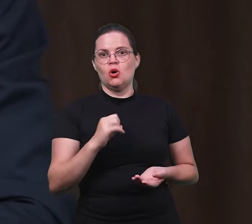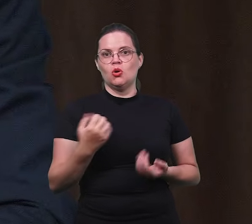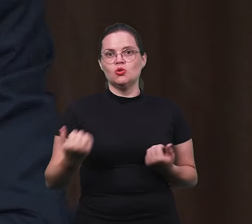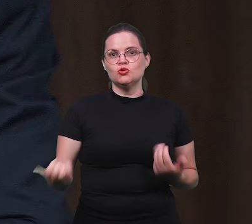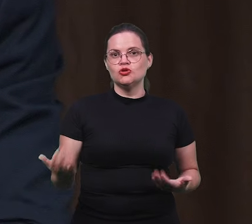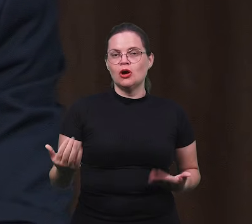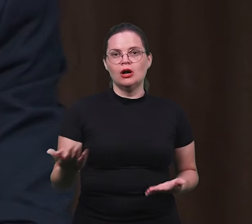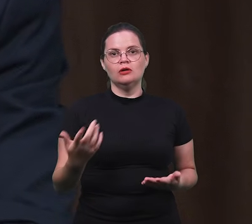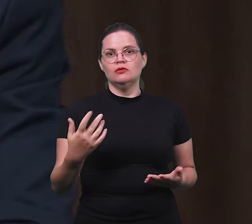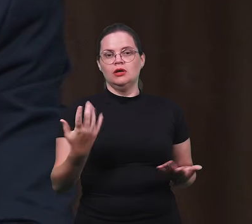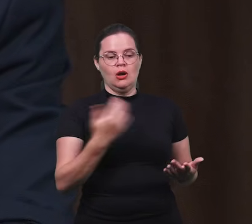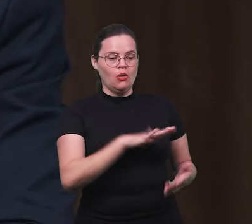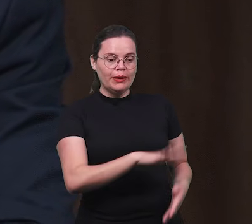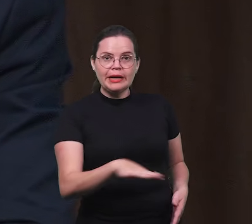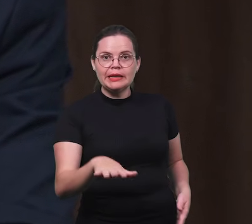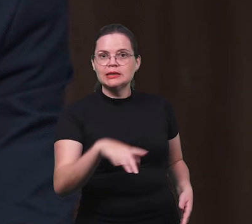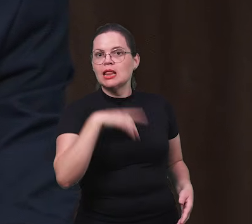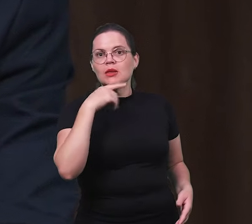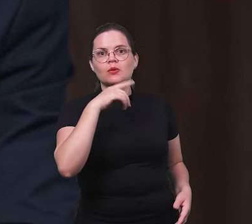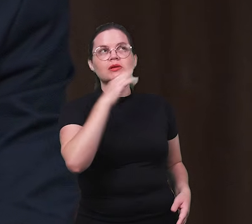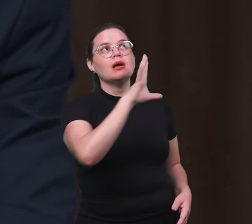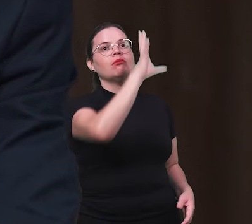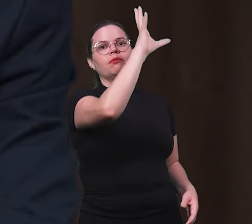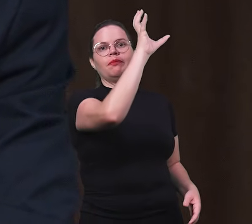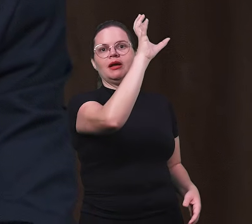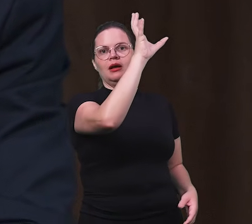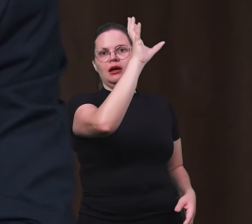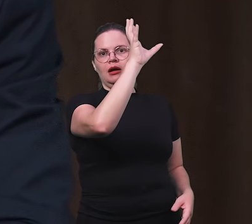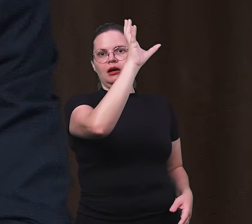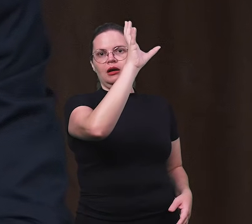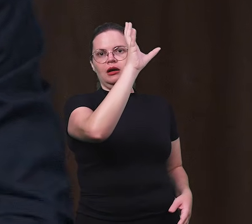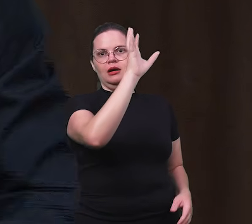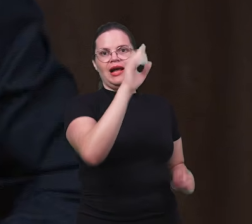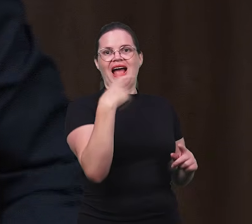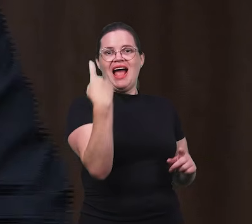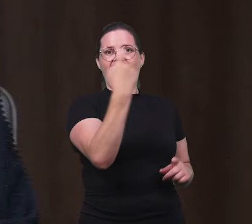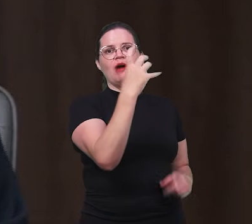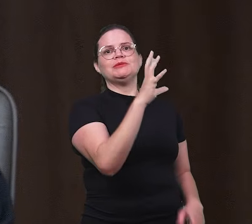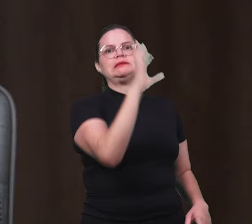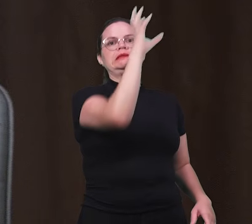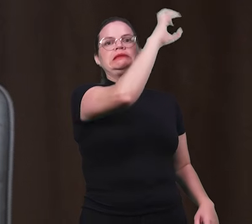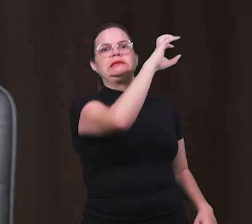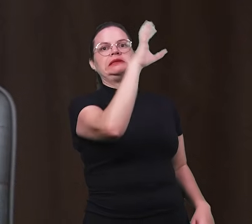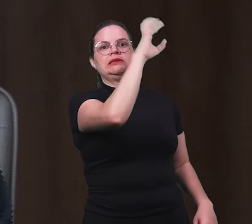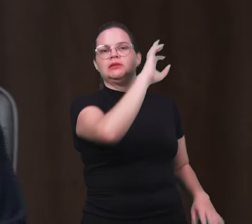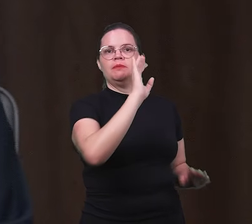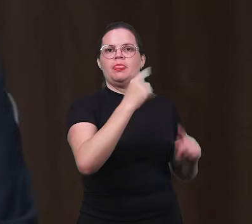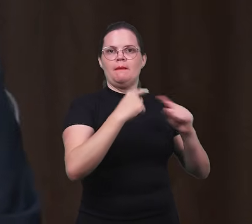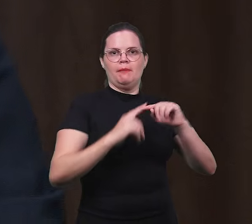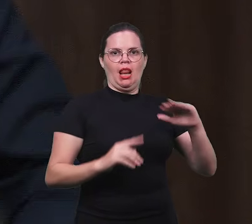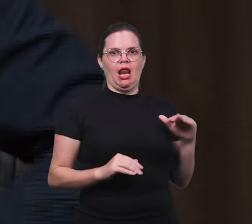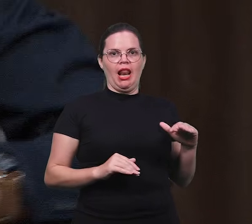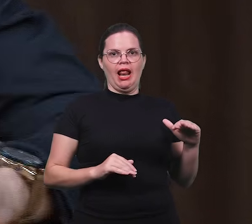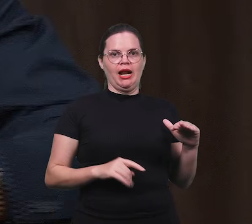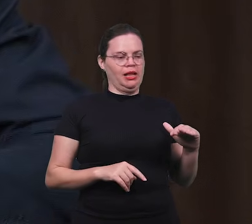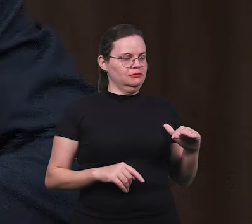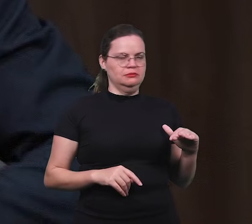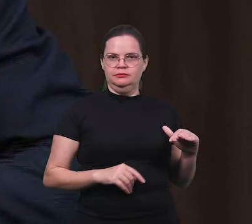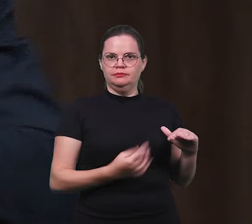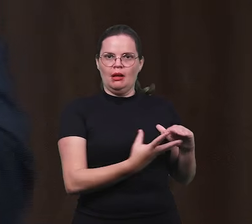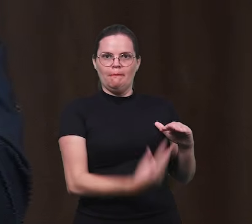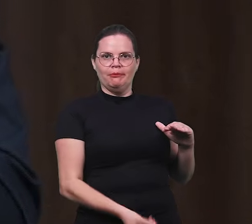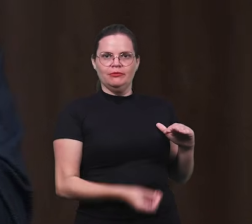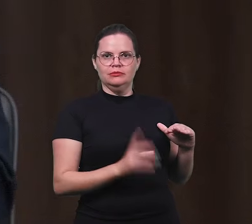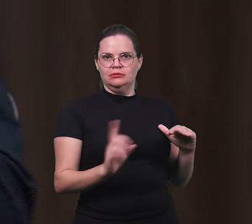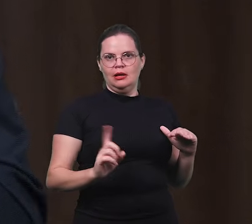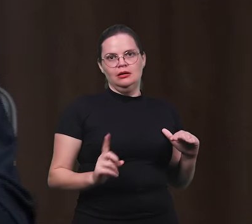baixinho não consegue, fica inacessível. Mas você não vê também ninguém colocando estacas baixinhas. Exato. Você tem que